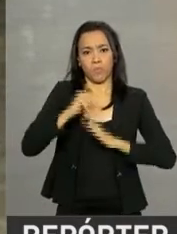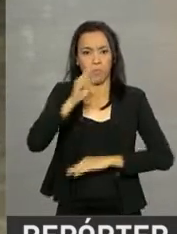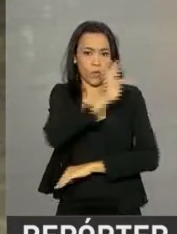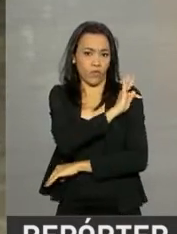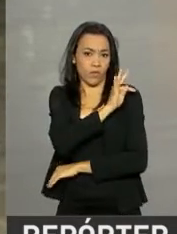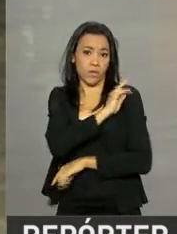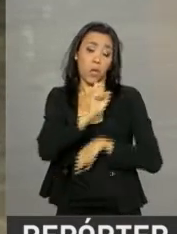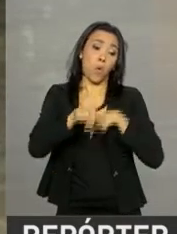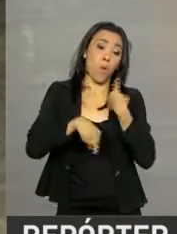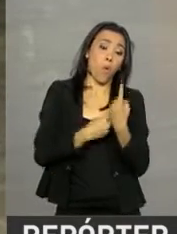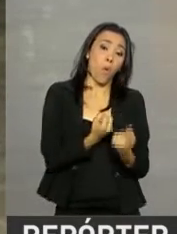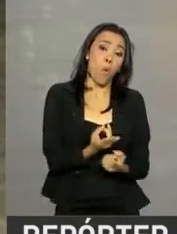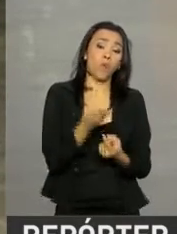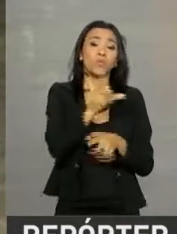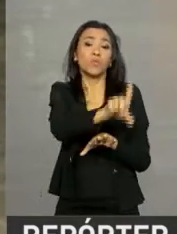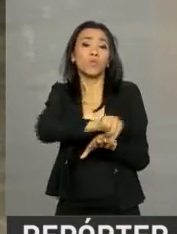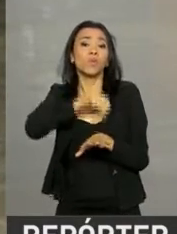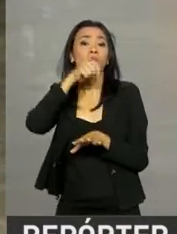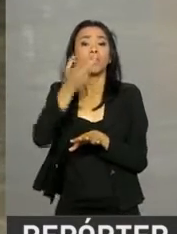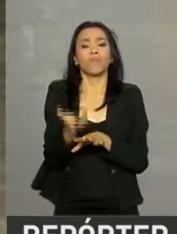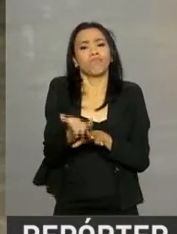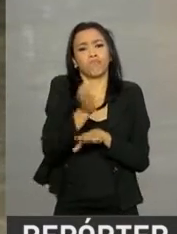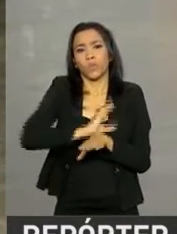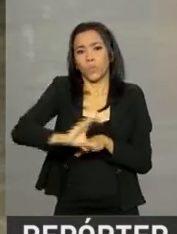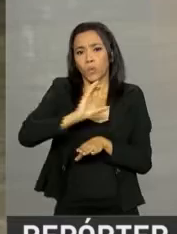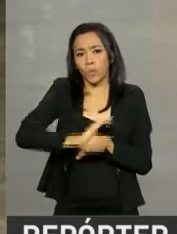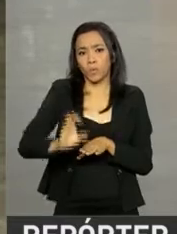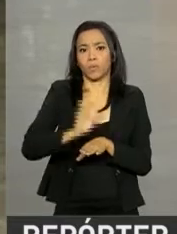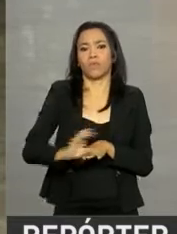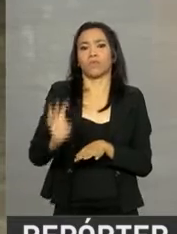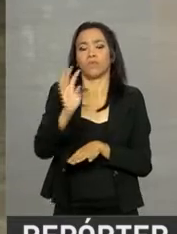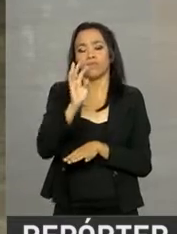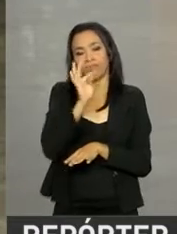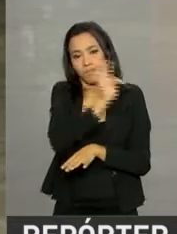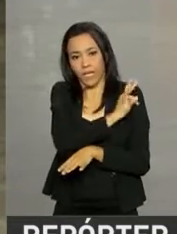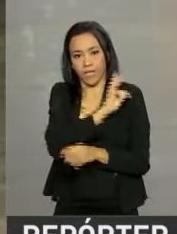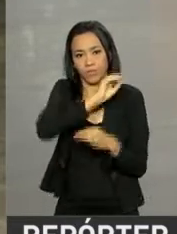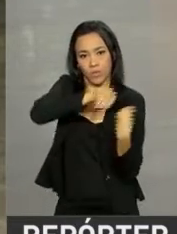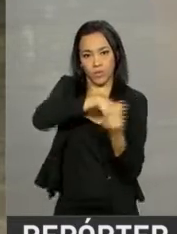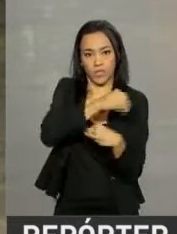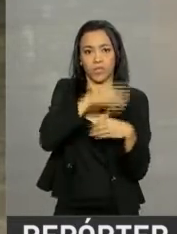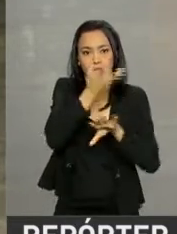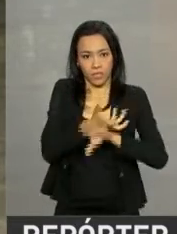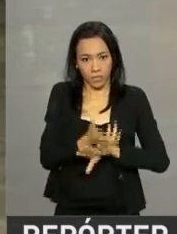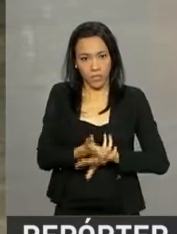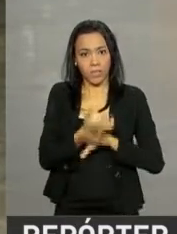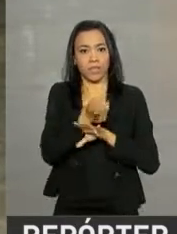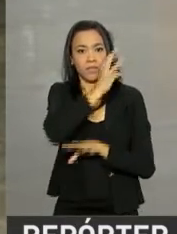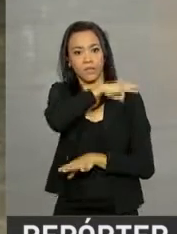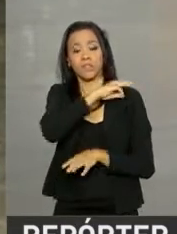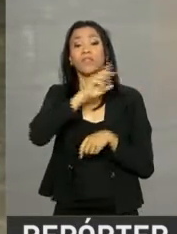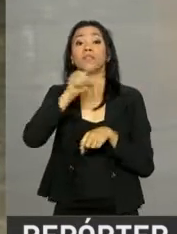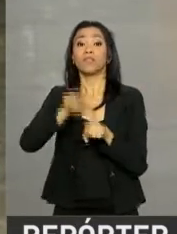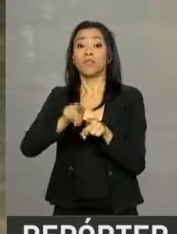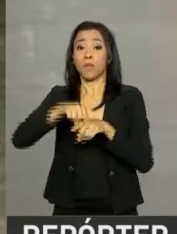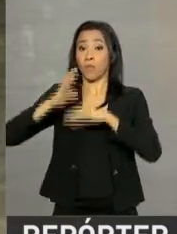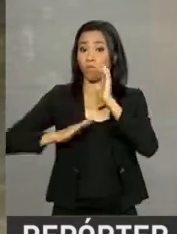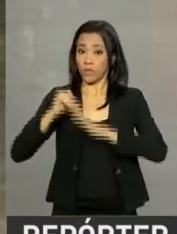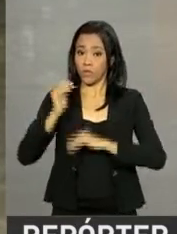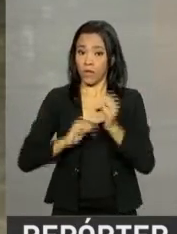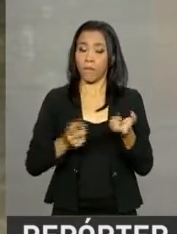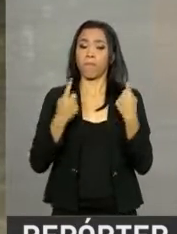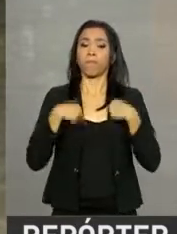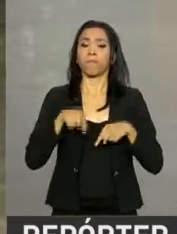um curso técnico integrado o governo também quer aumentar o número de horas dos alunos dentro de sala de aula